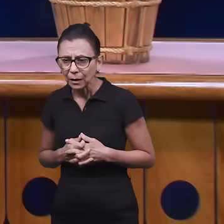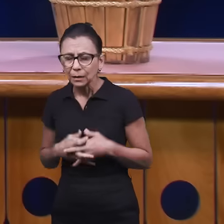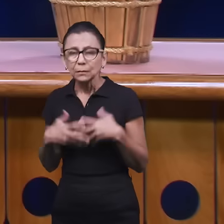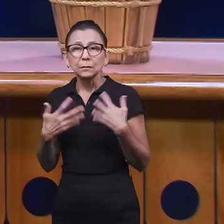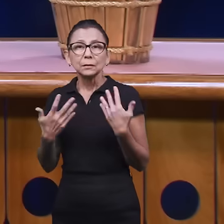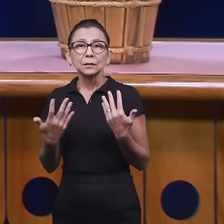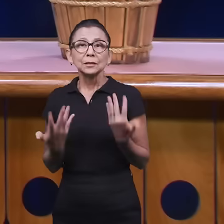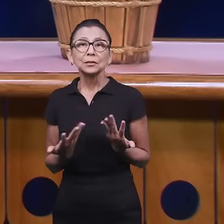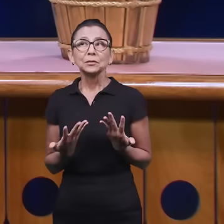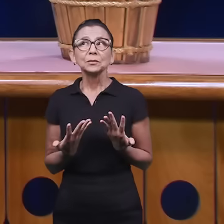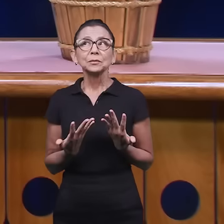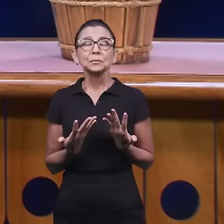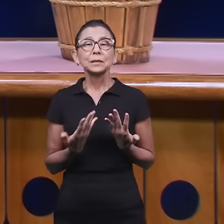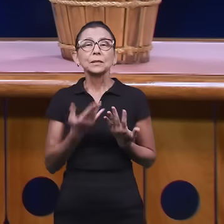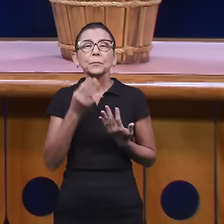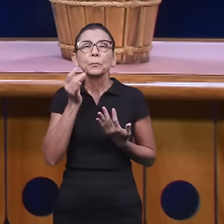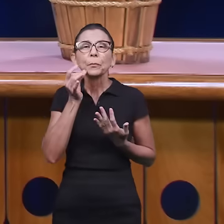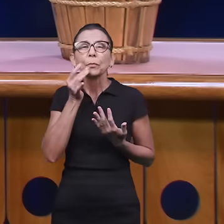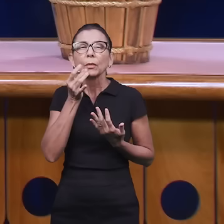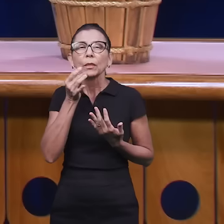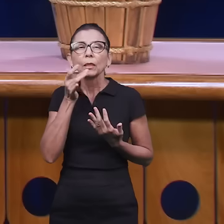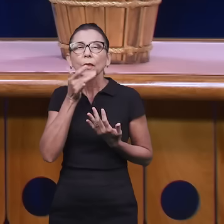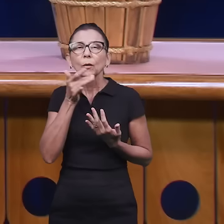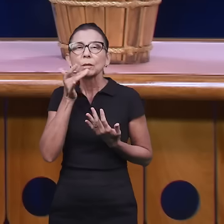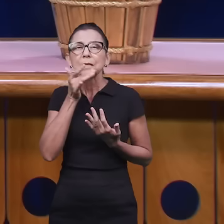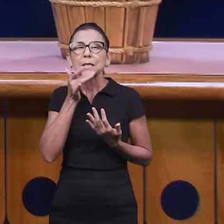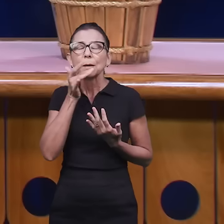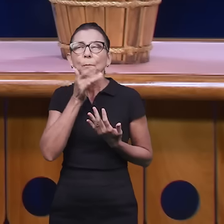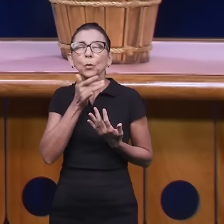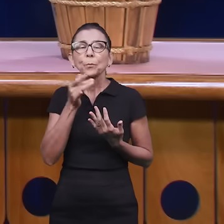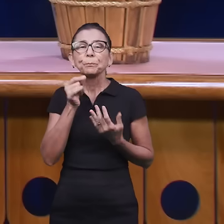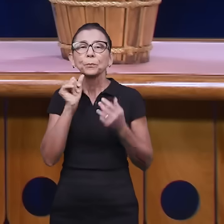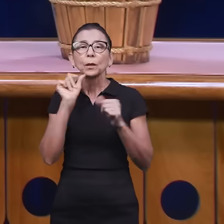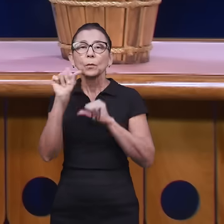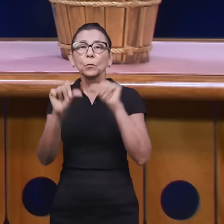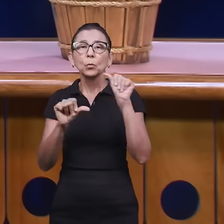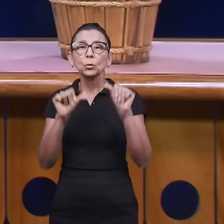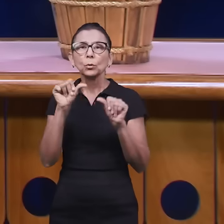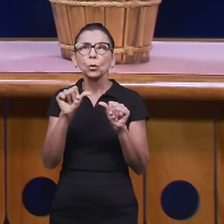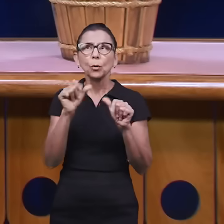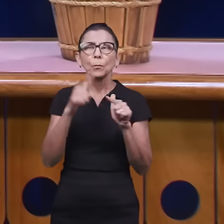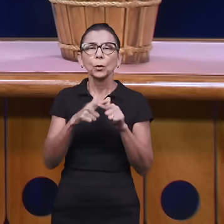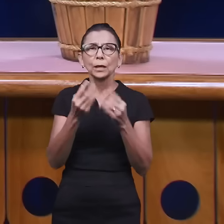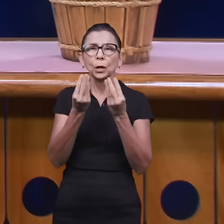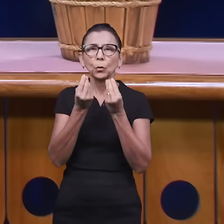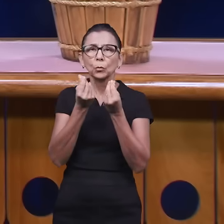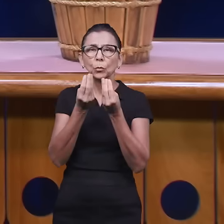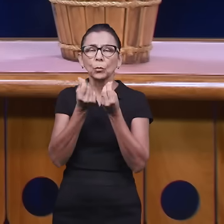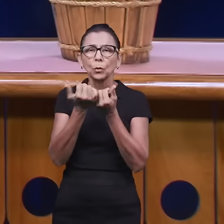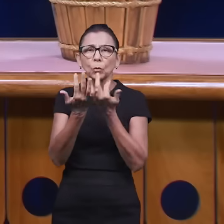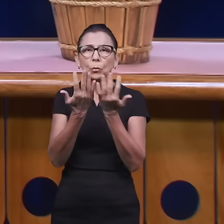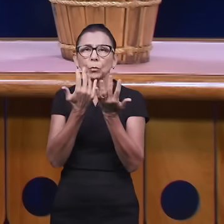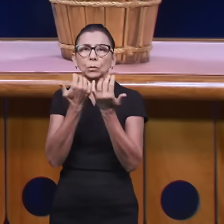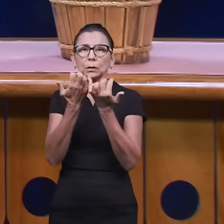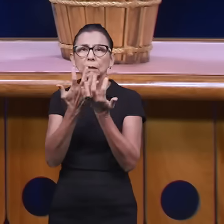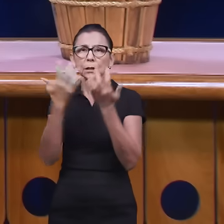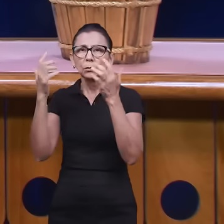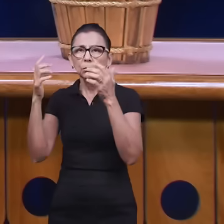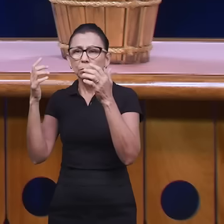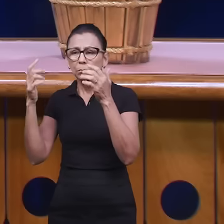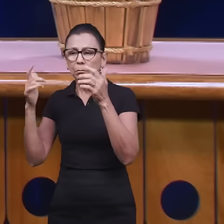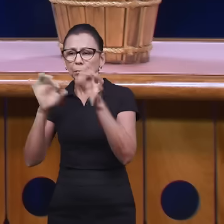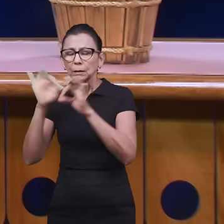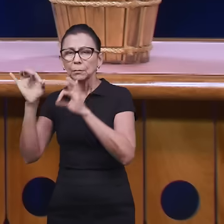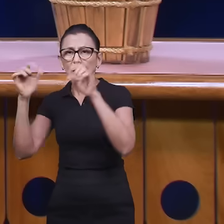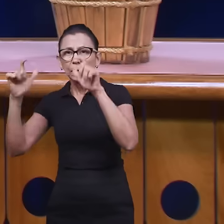vinho, porque era malhado no lugar do vinho, no lugar do pisar da uva. O que é importante para